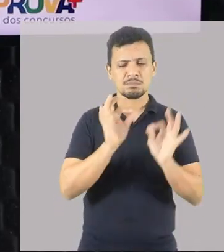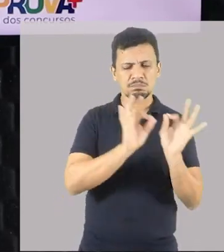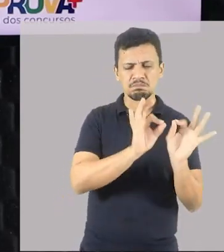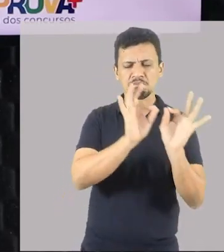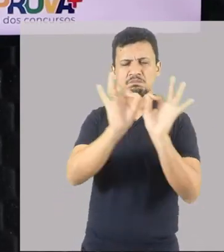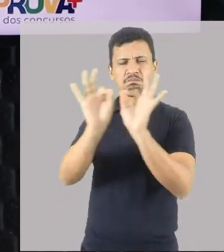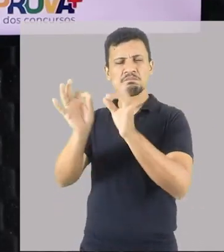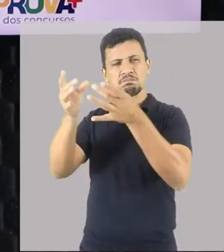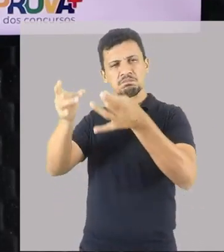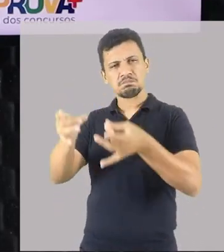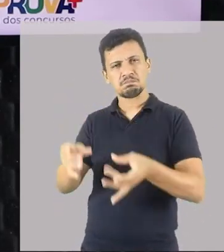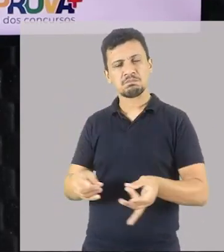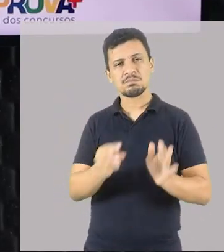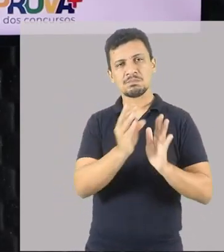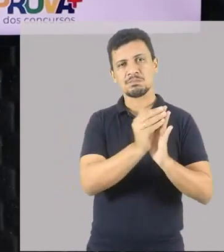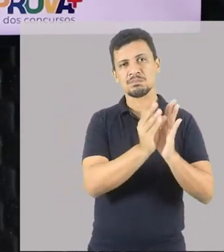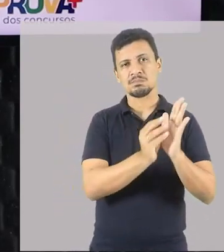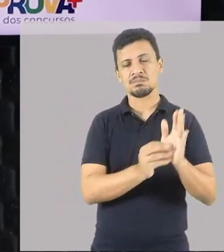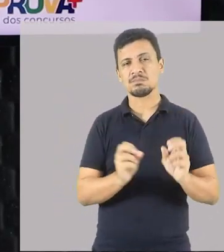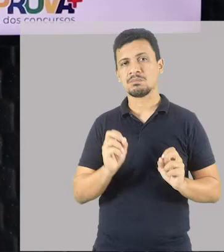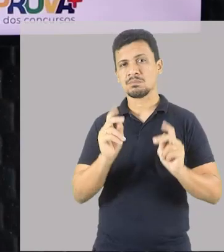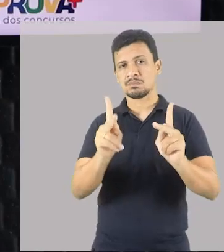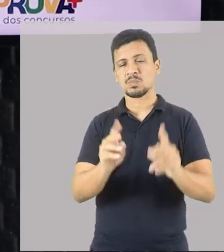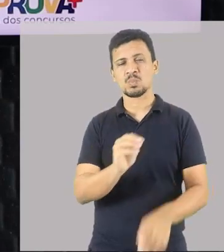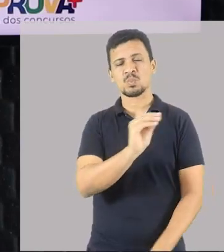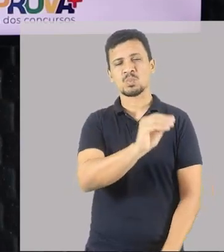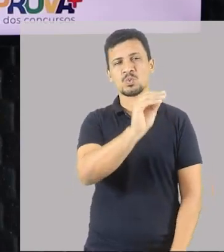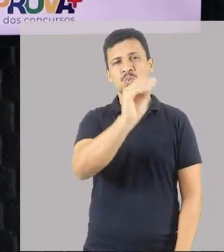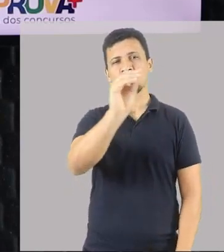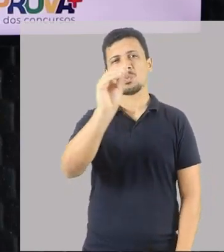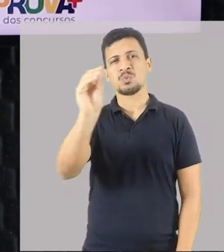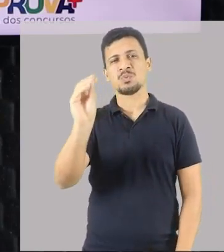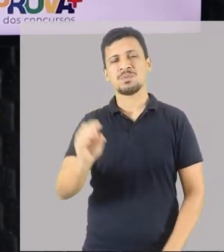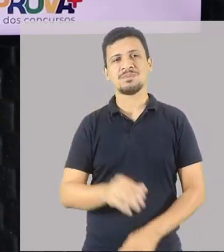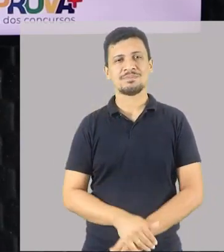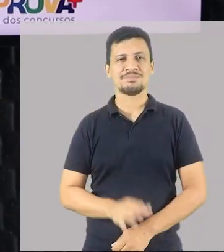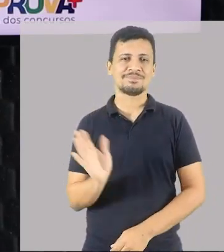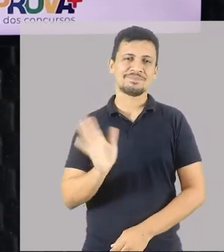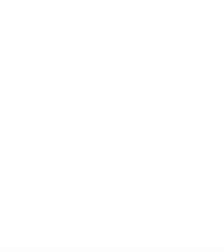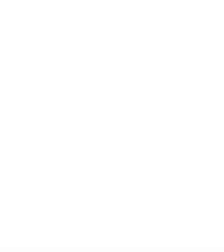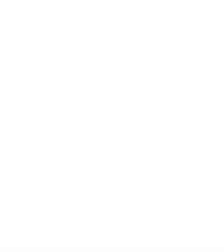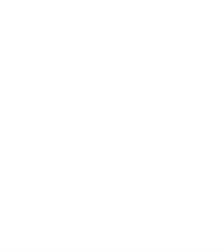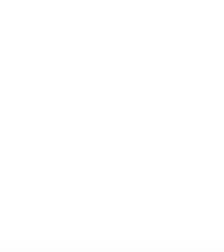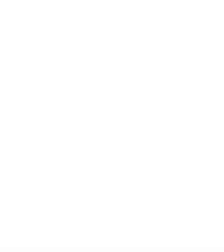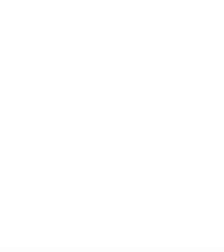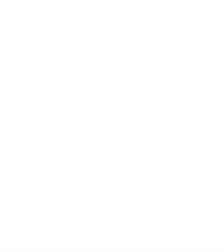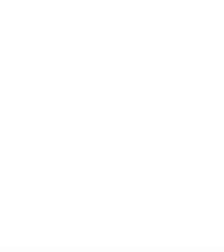vocês para o conteúdo, ok? Um beijo no coração de vocês e até o nosso próximo vídeo.